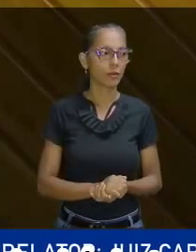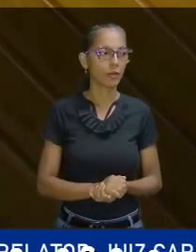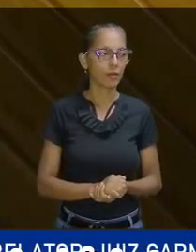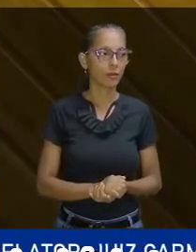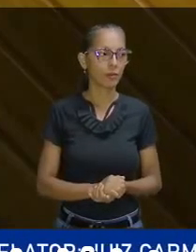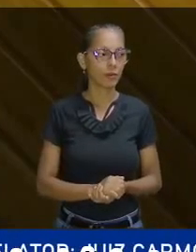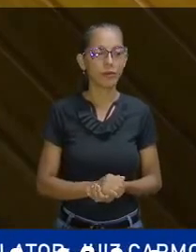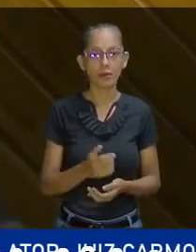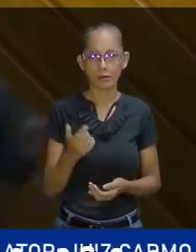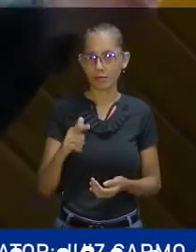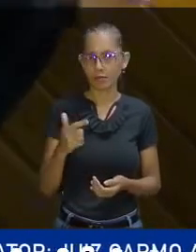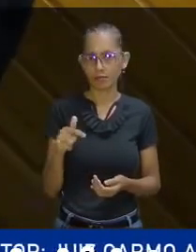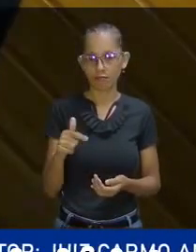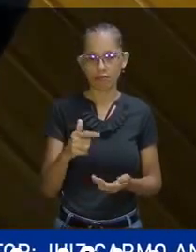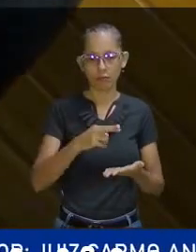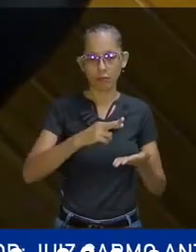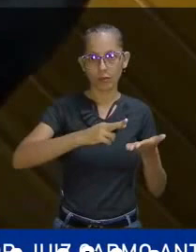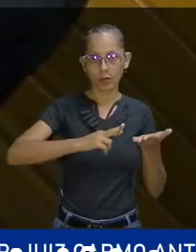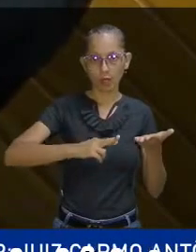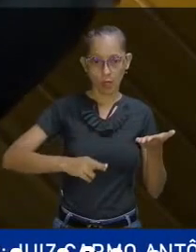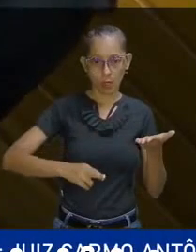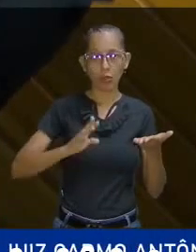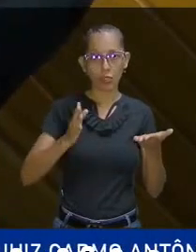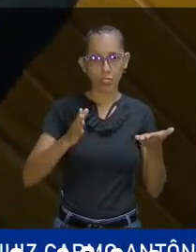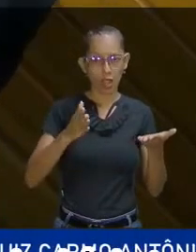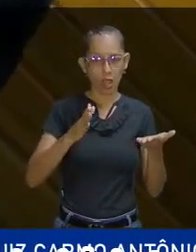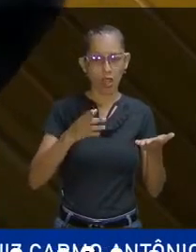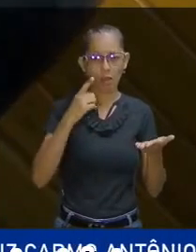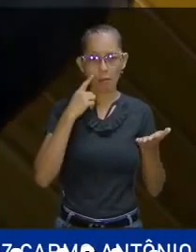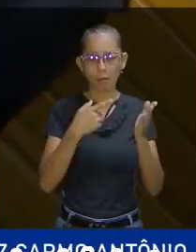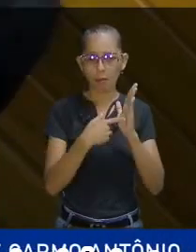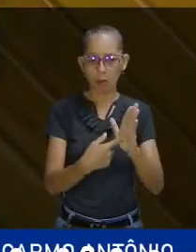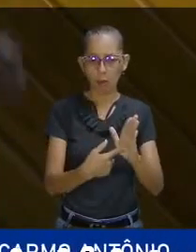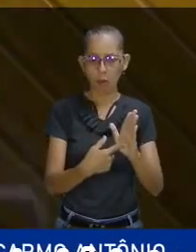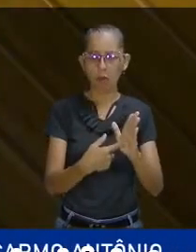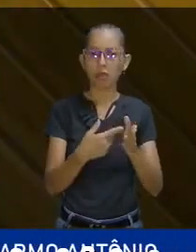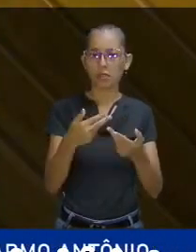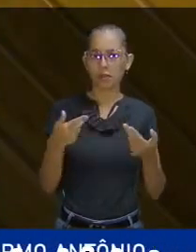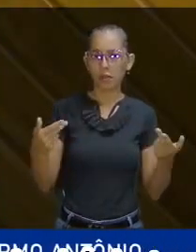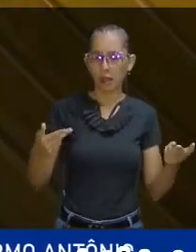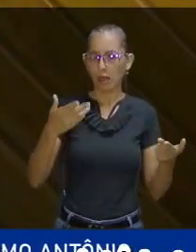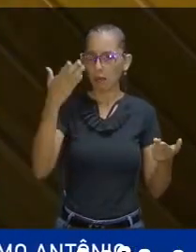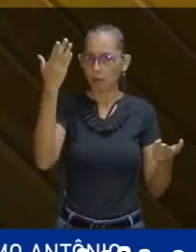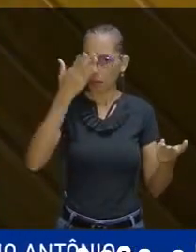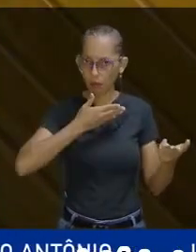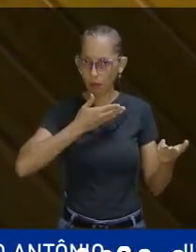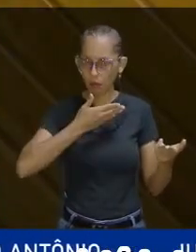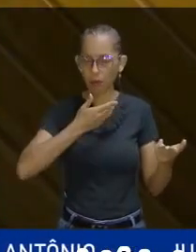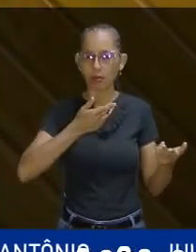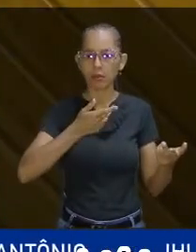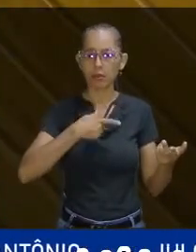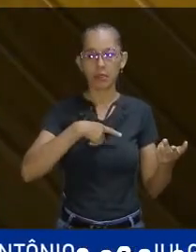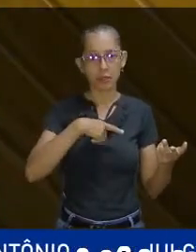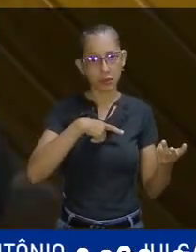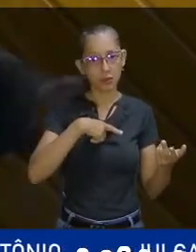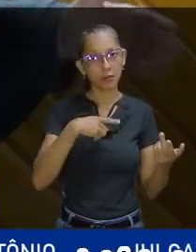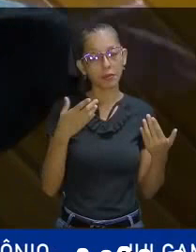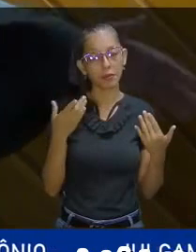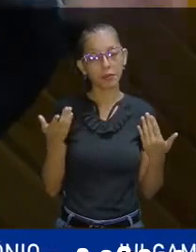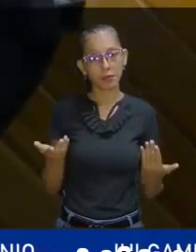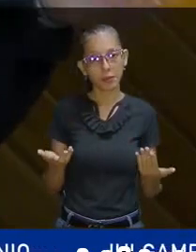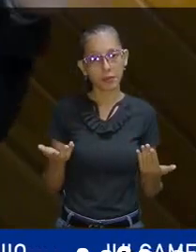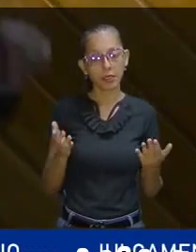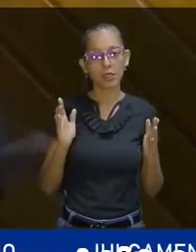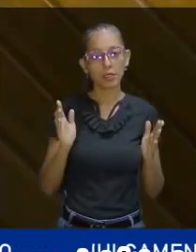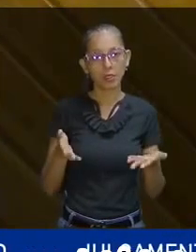relatório, por mais que se considere as provas que foram juntadas a destempo, no caso aqui o